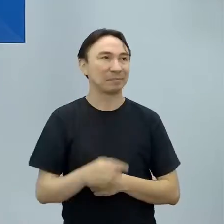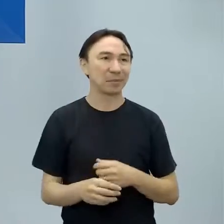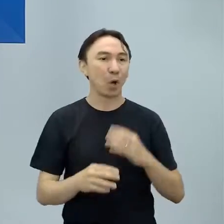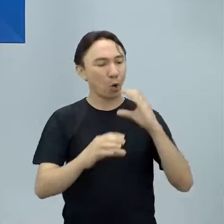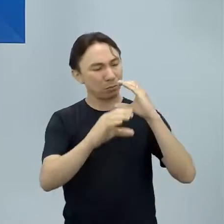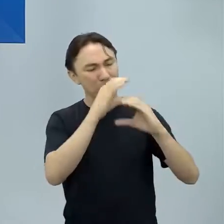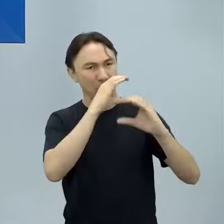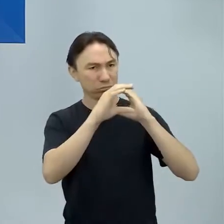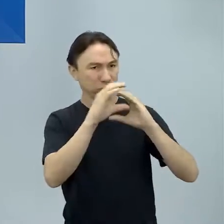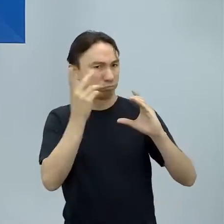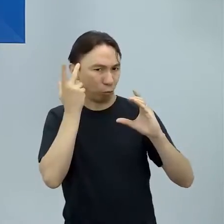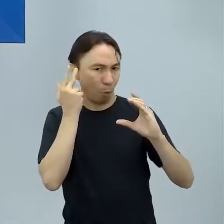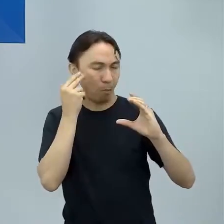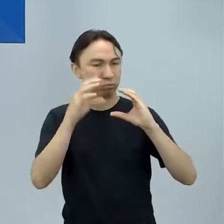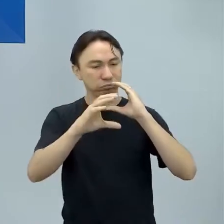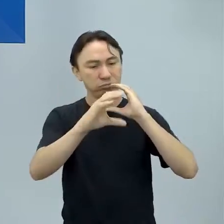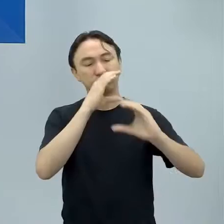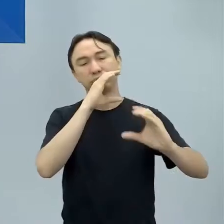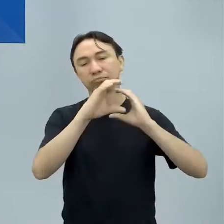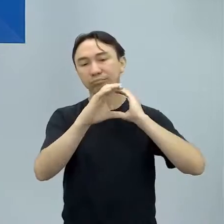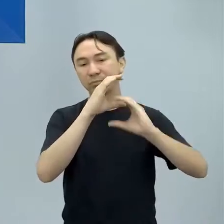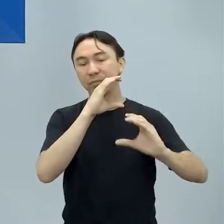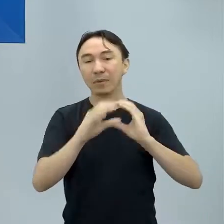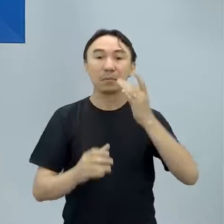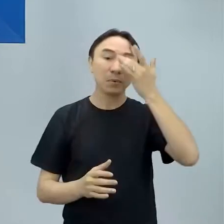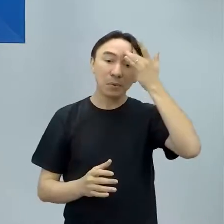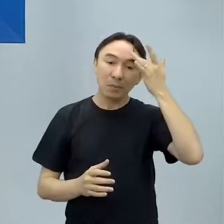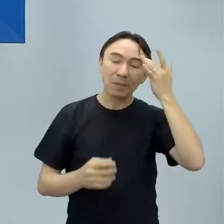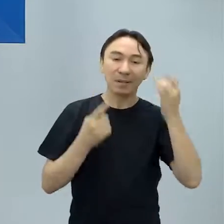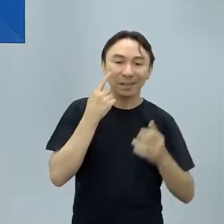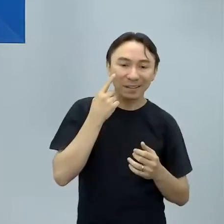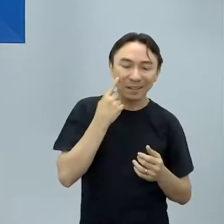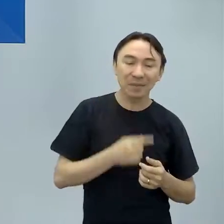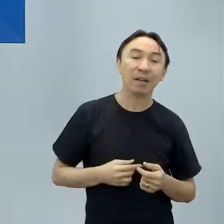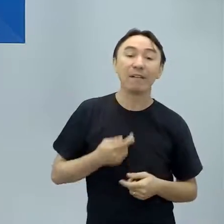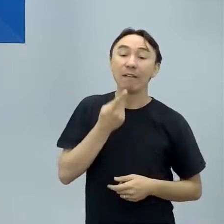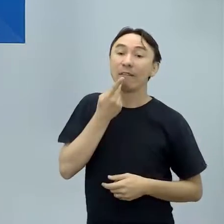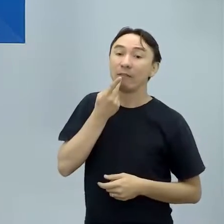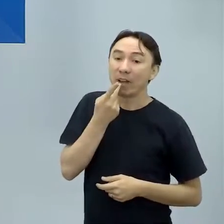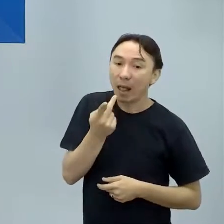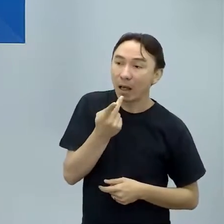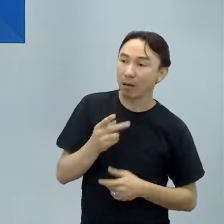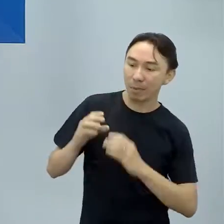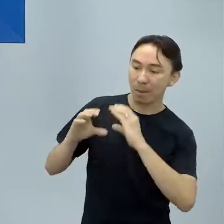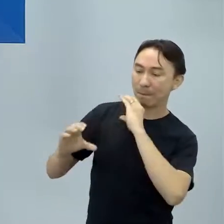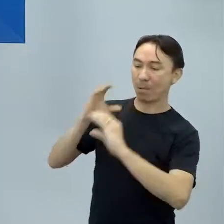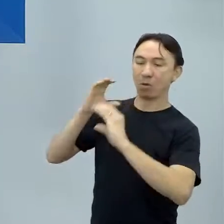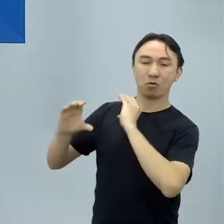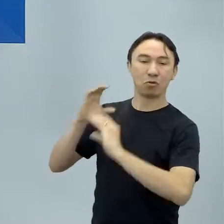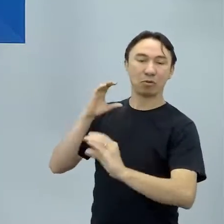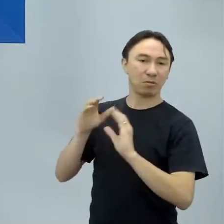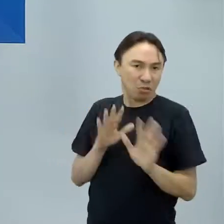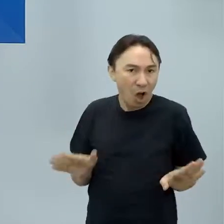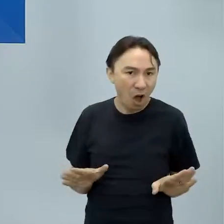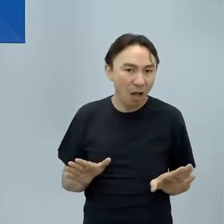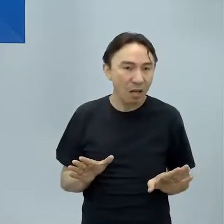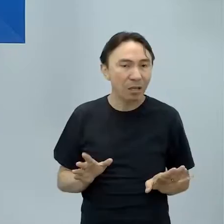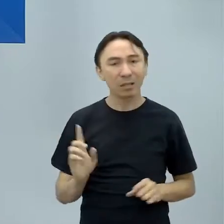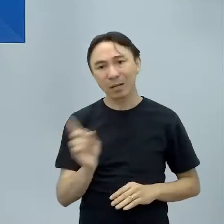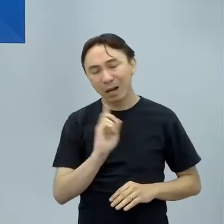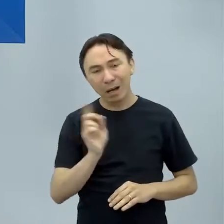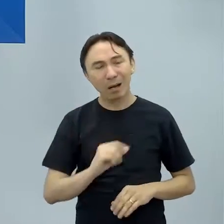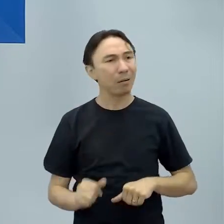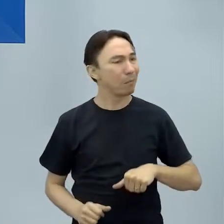né? As pessoas tendem a entender comunicação como isso que a gente está fazendo, a fala. Só que a comunicação, ela vai muito além disso.